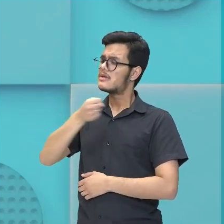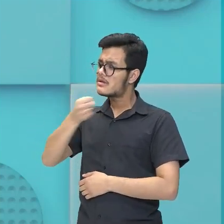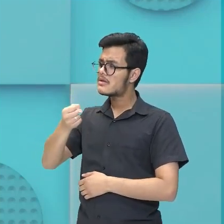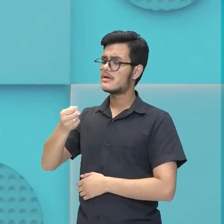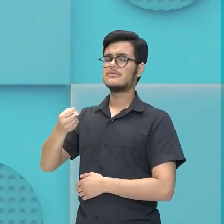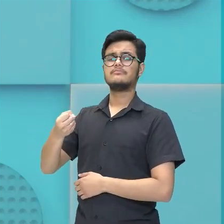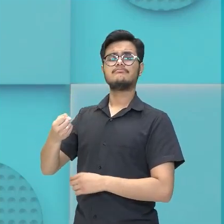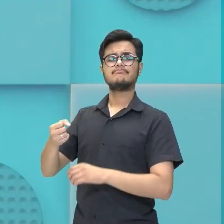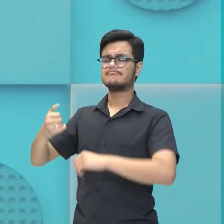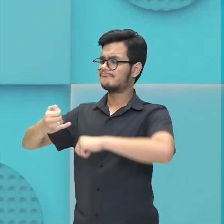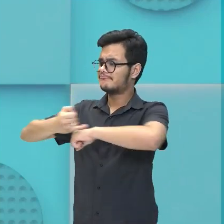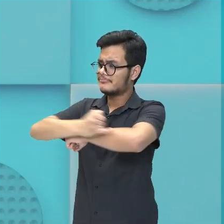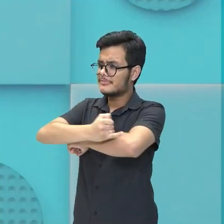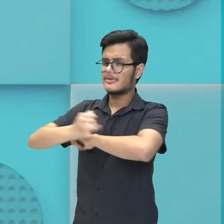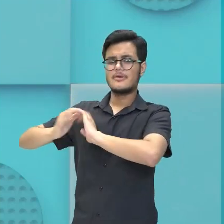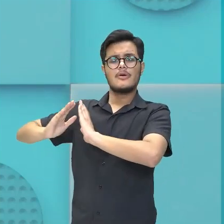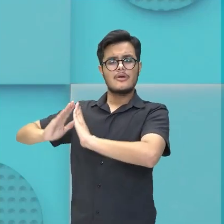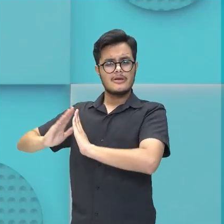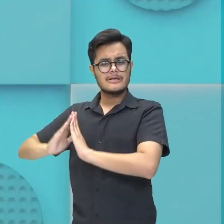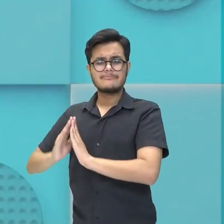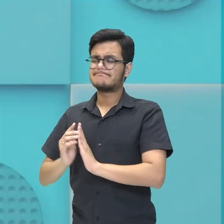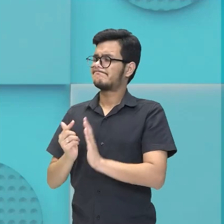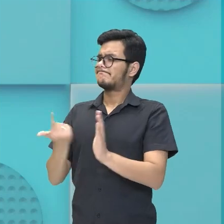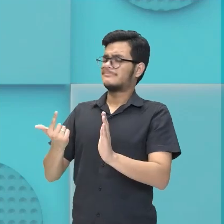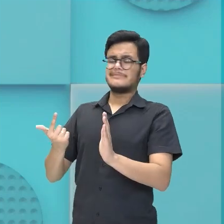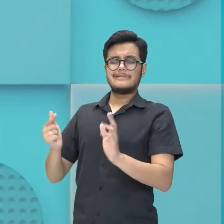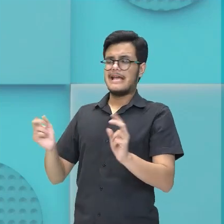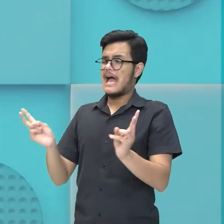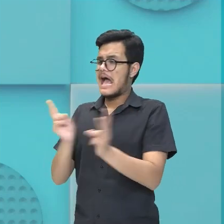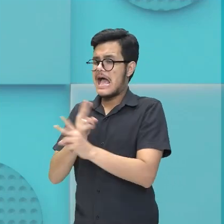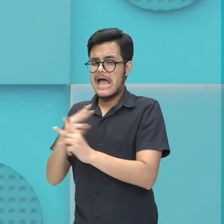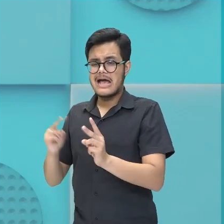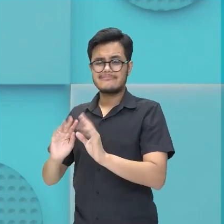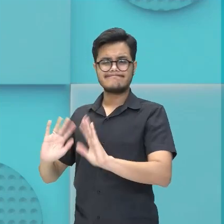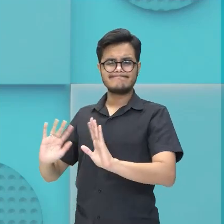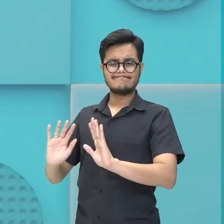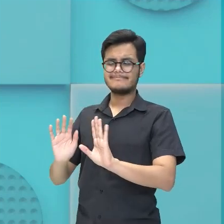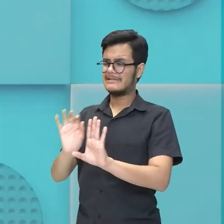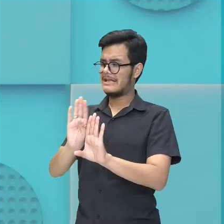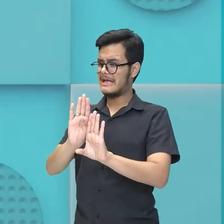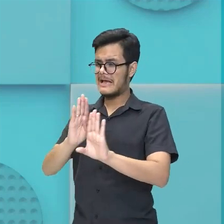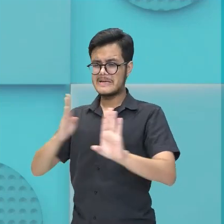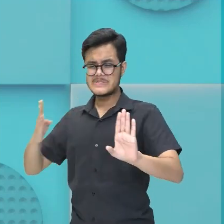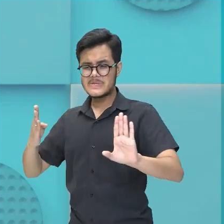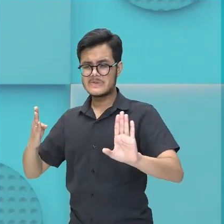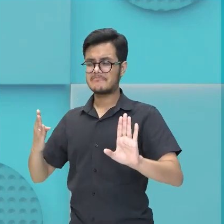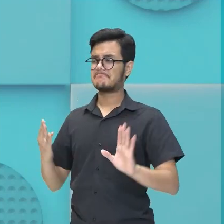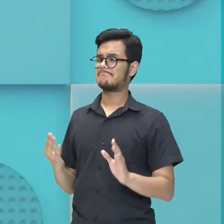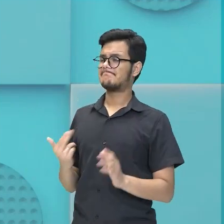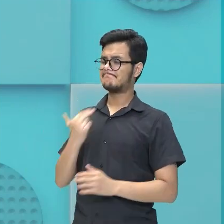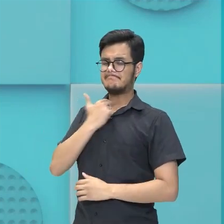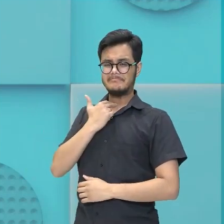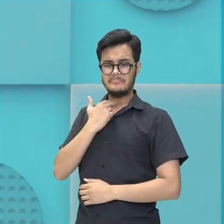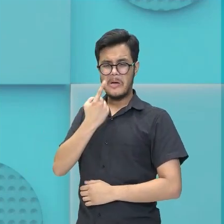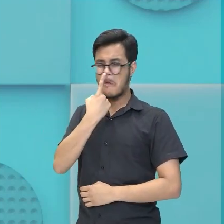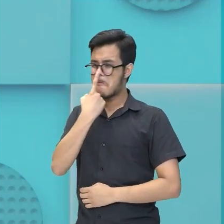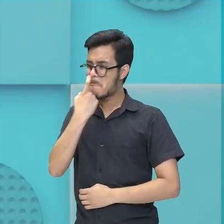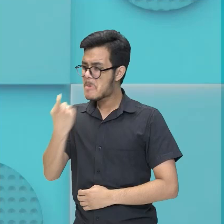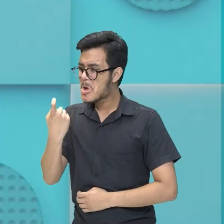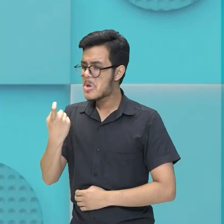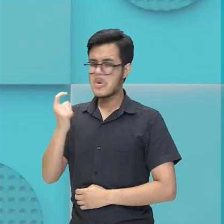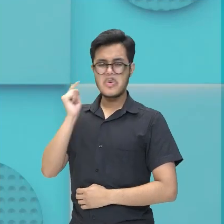da infraestrutura da casa, que não tem uma circulação adequada, tem apenas uma porta, mas não pode deixar aberta devido